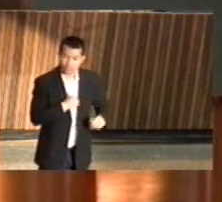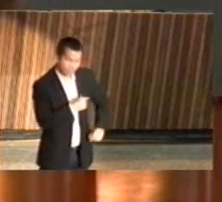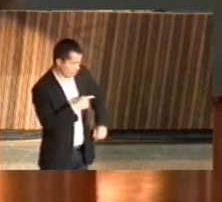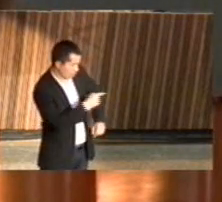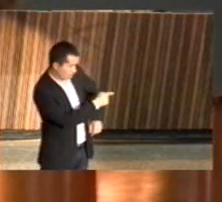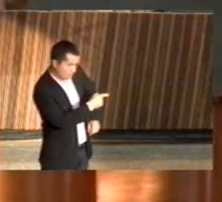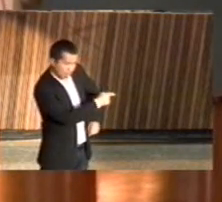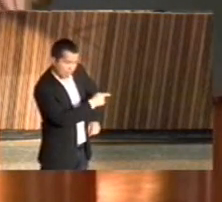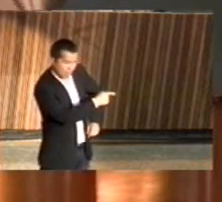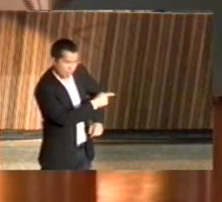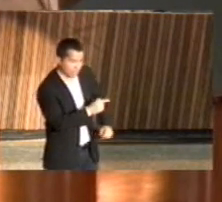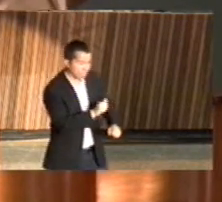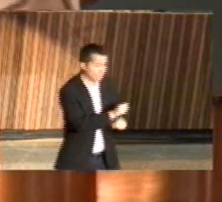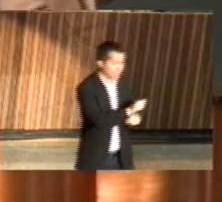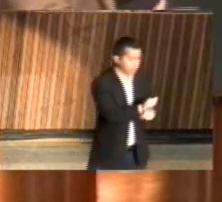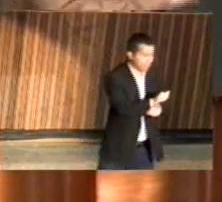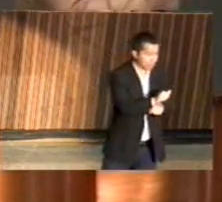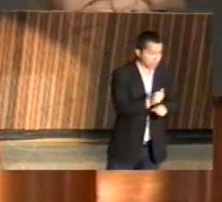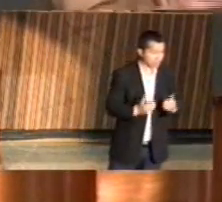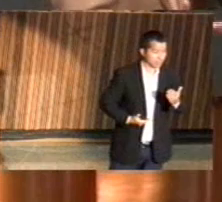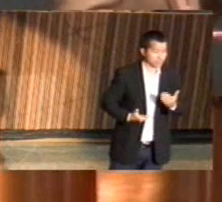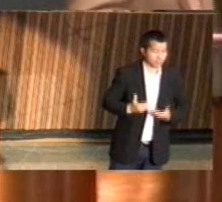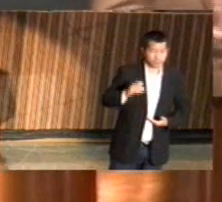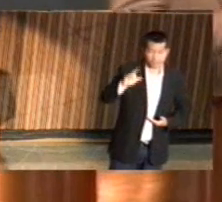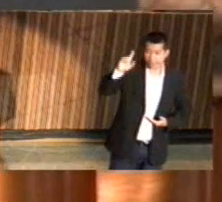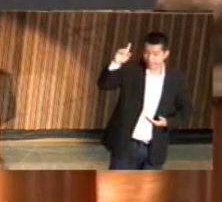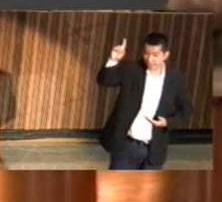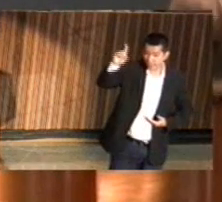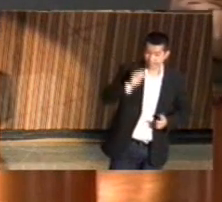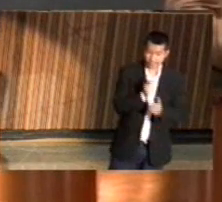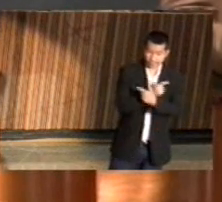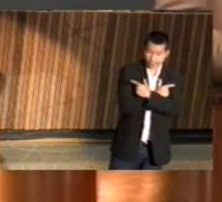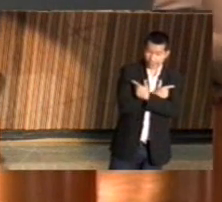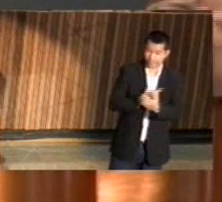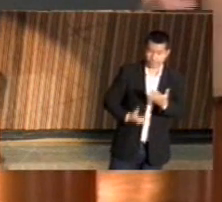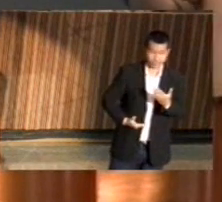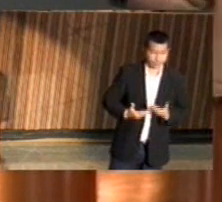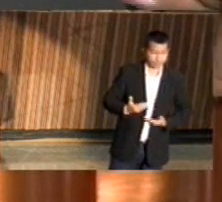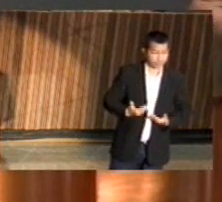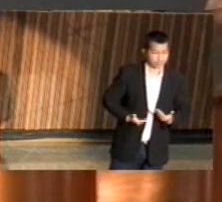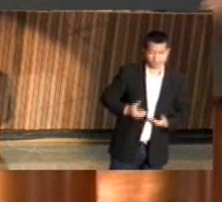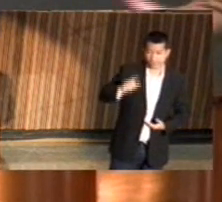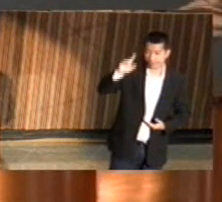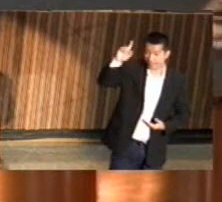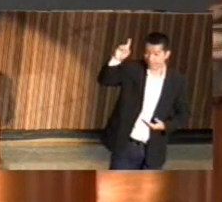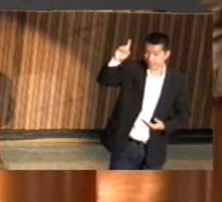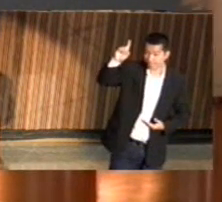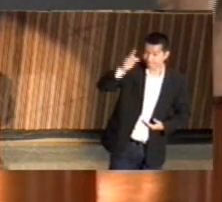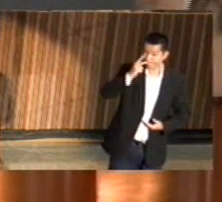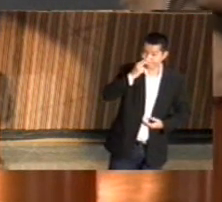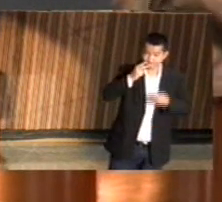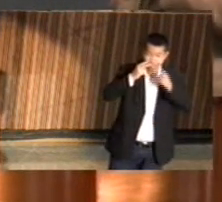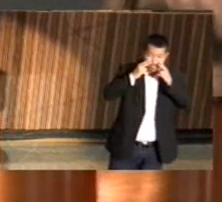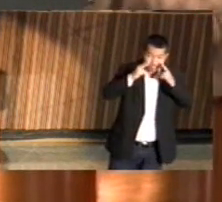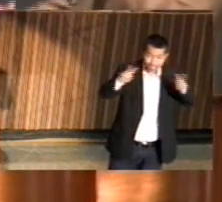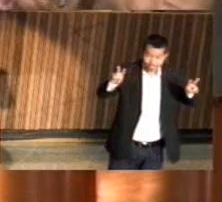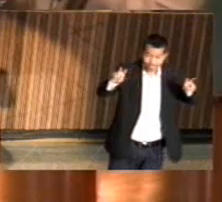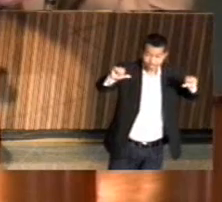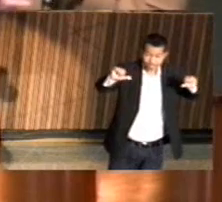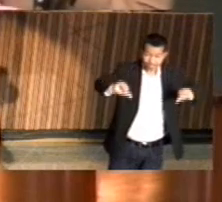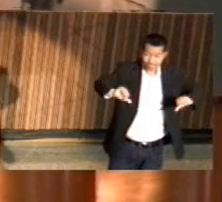do povo da terra, porque eles eram irmãos, eles eram parentes, e estavam naquele brigueiro todo. E